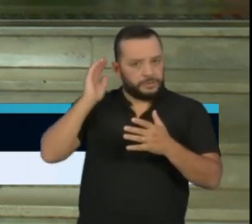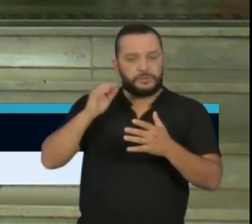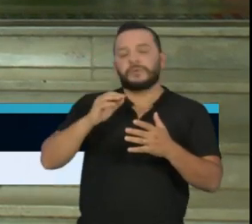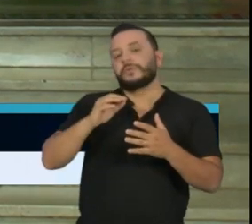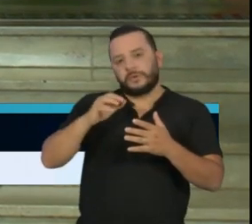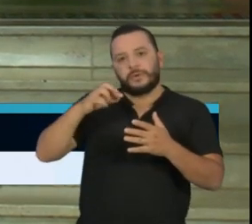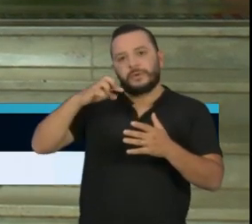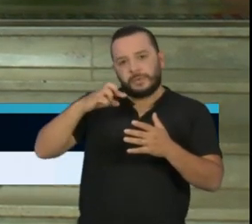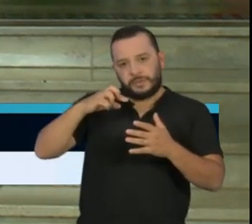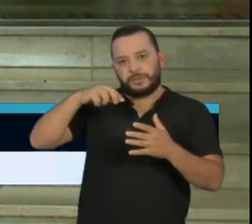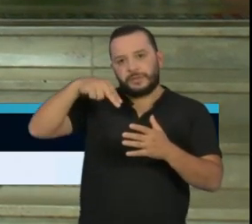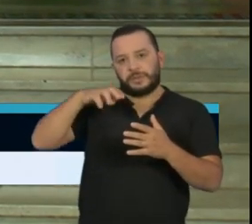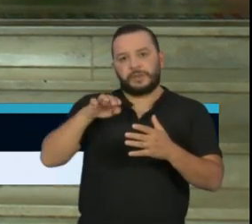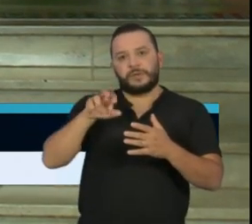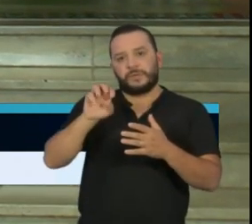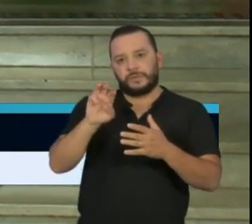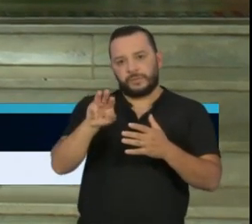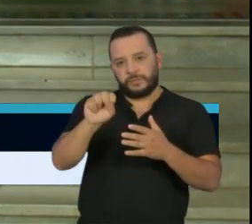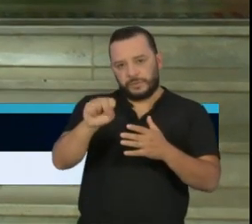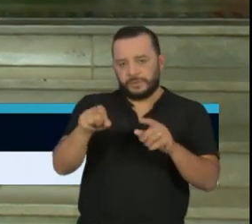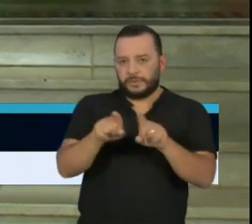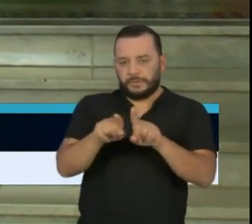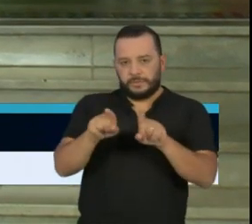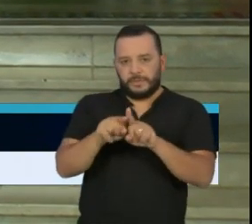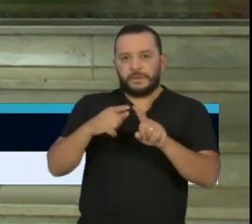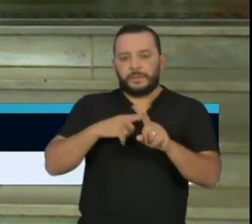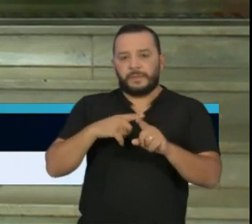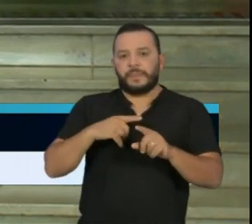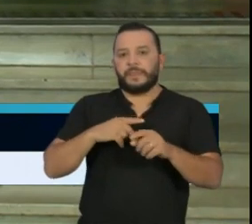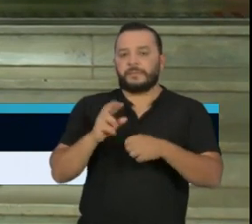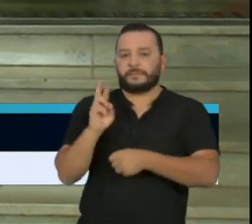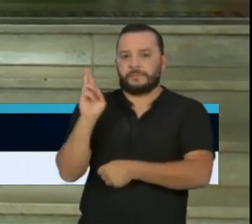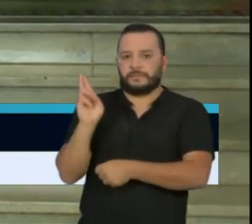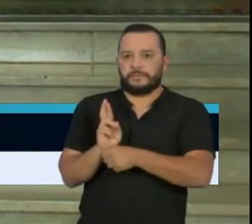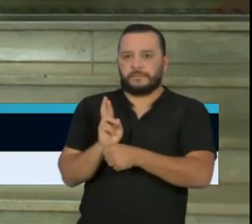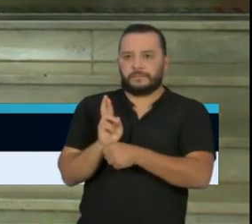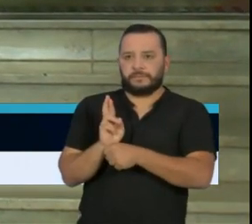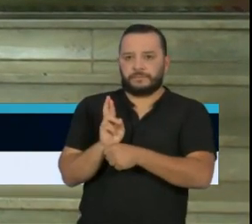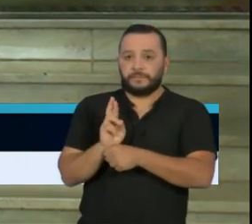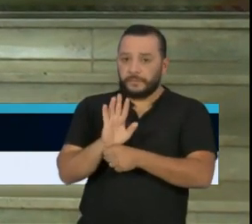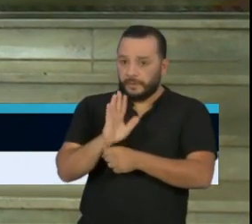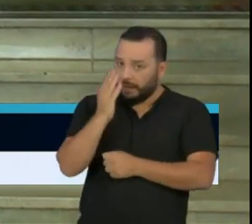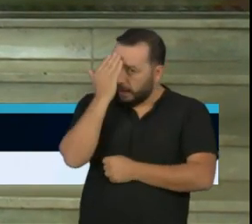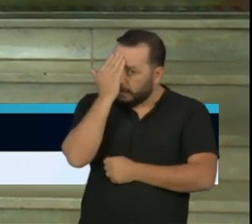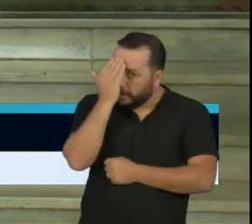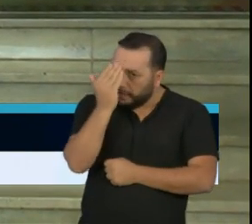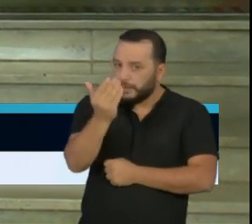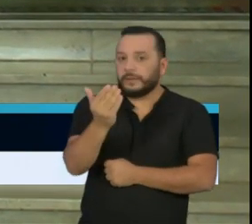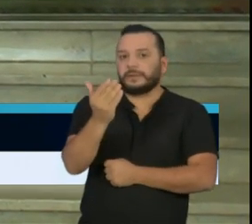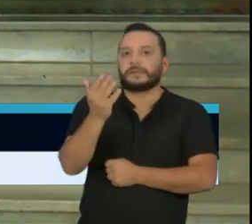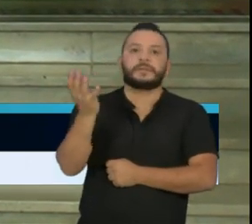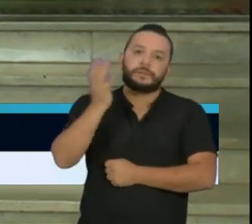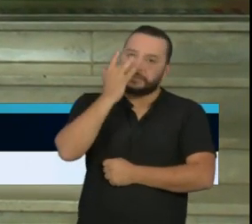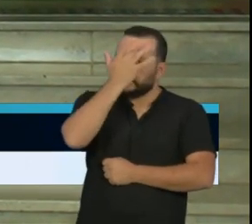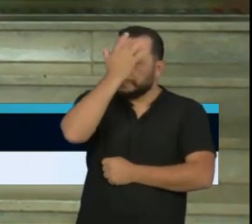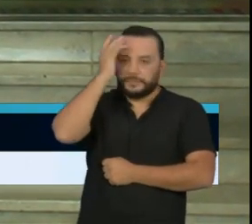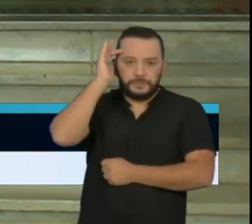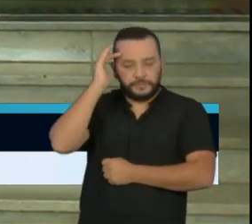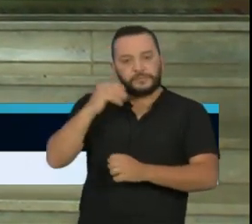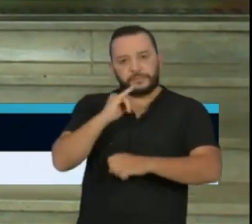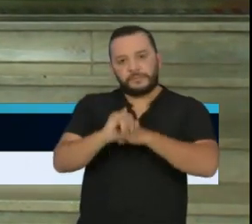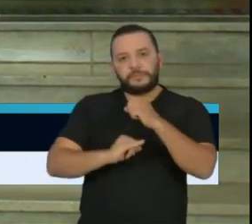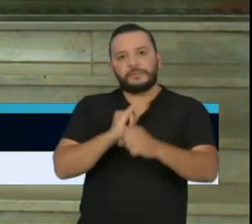da Rede TV. Agradecendo também os jornalistas que estarão online nos acompanhando